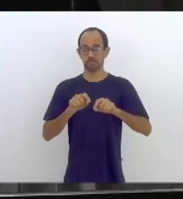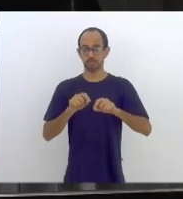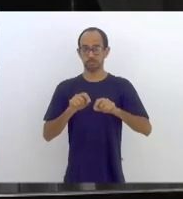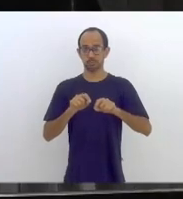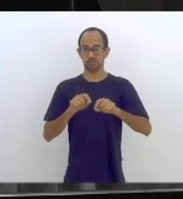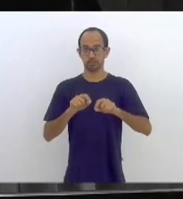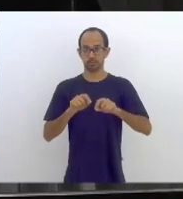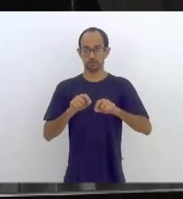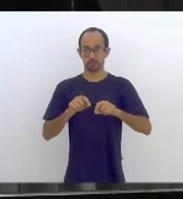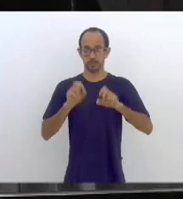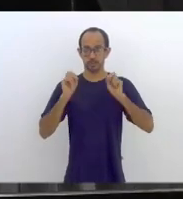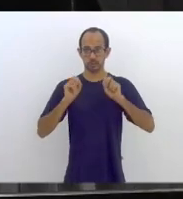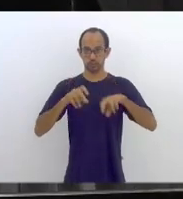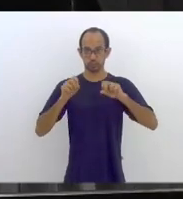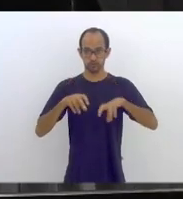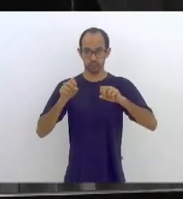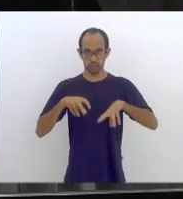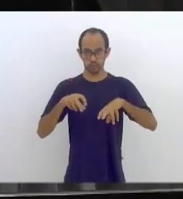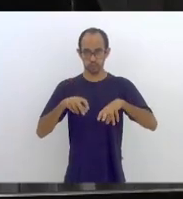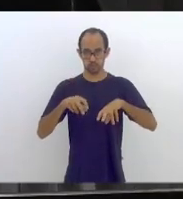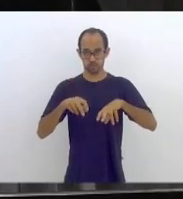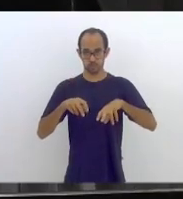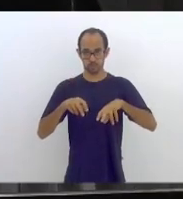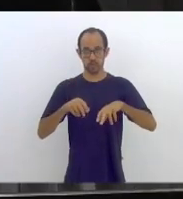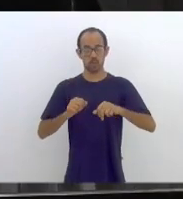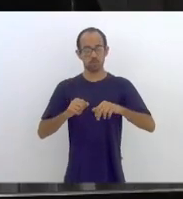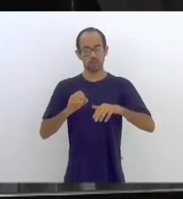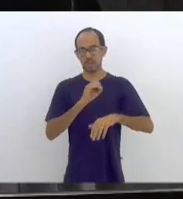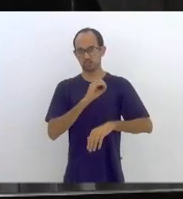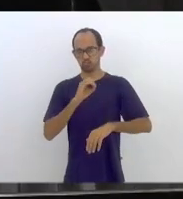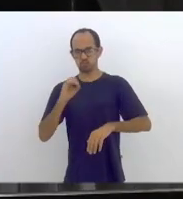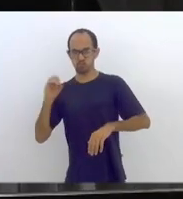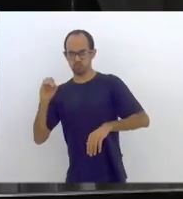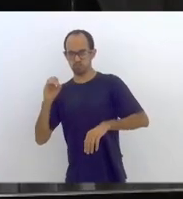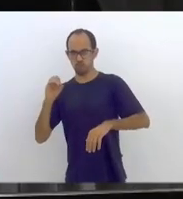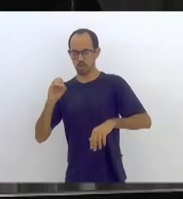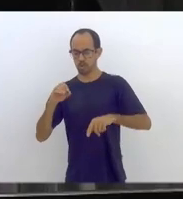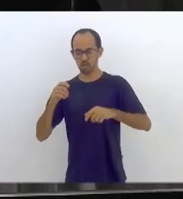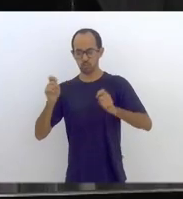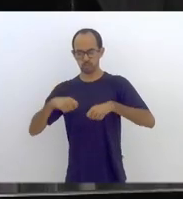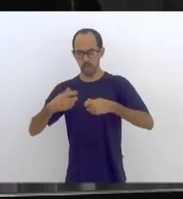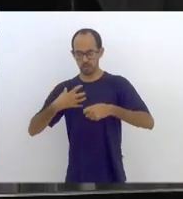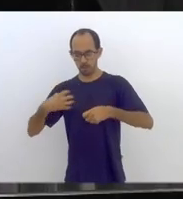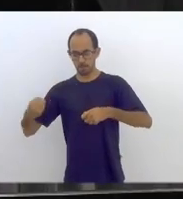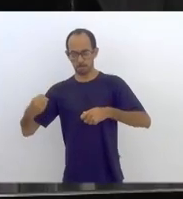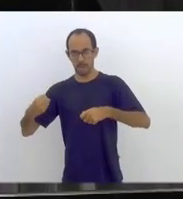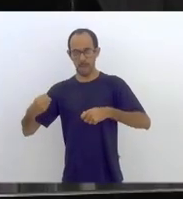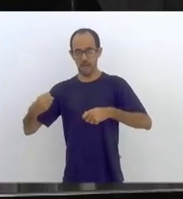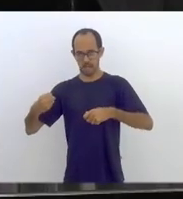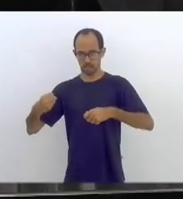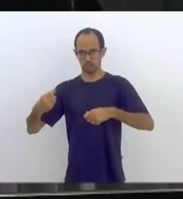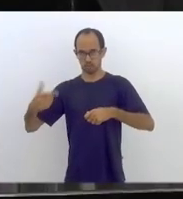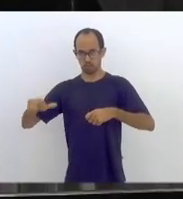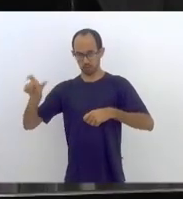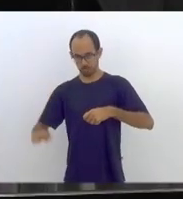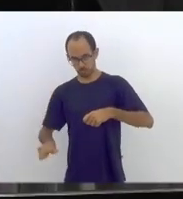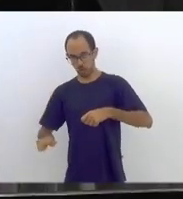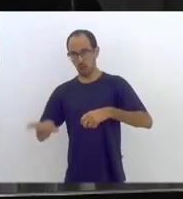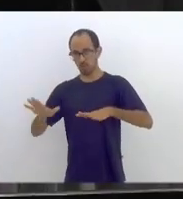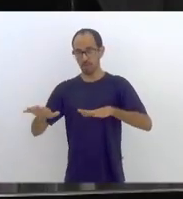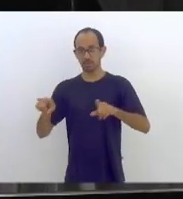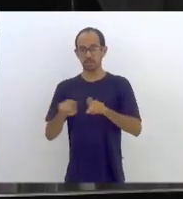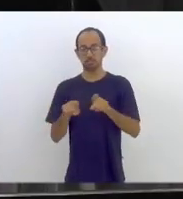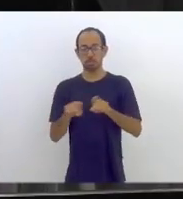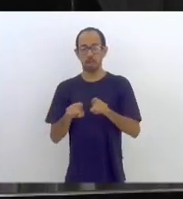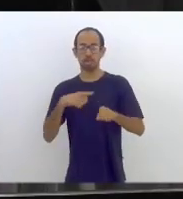desse vírus se tornar indetectável e também intransível a gente tem todo um